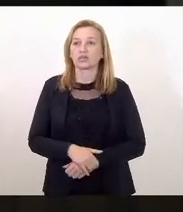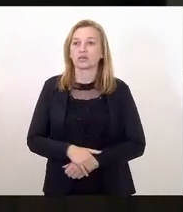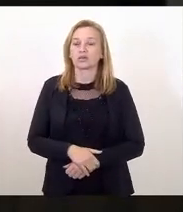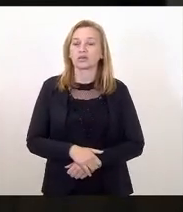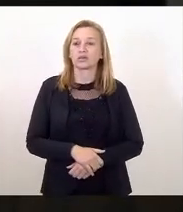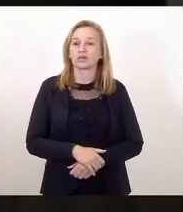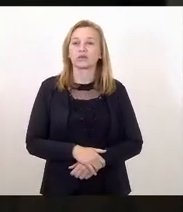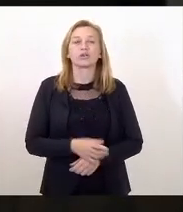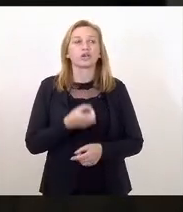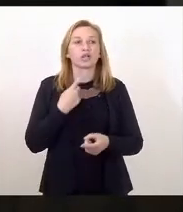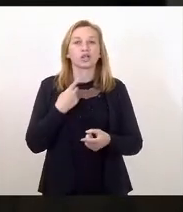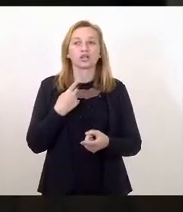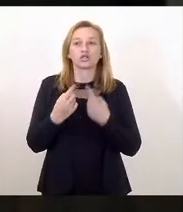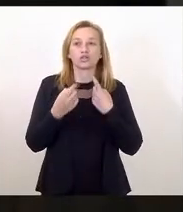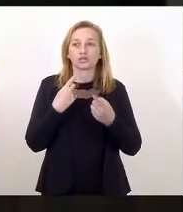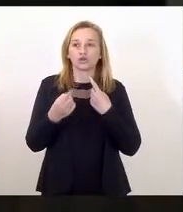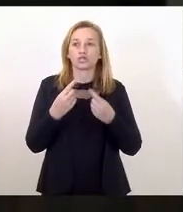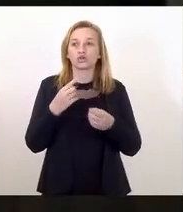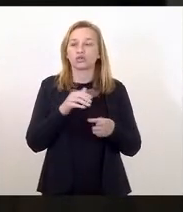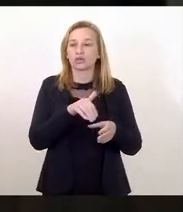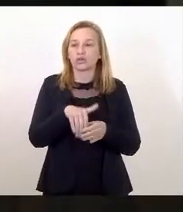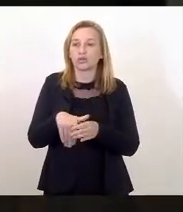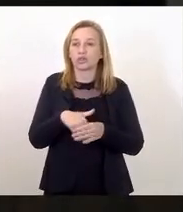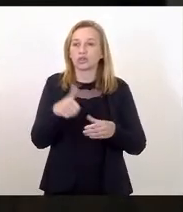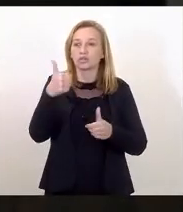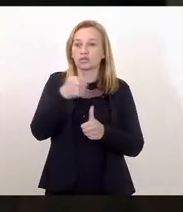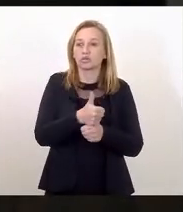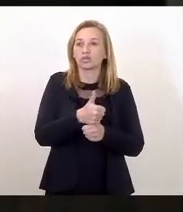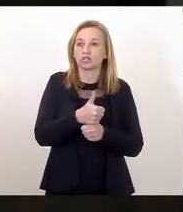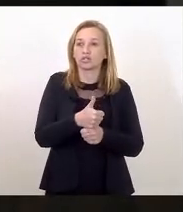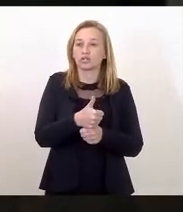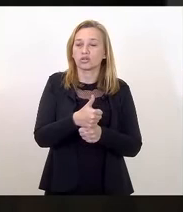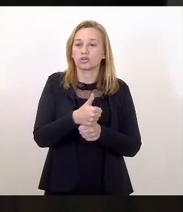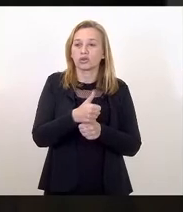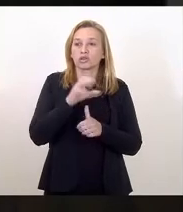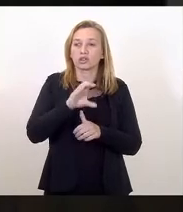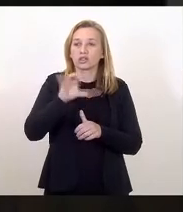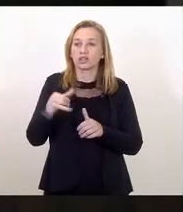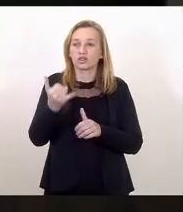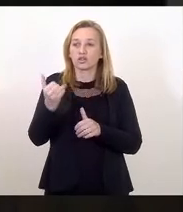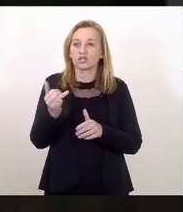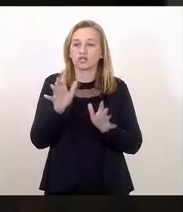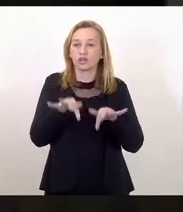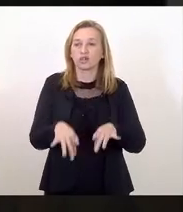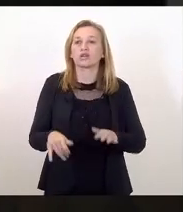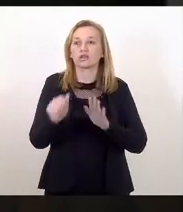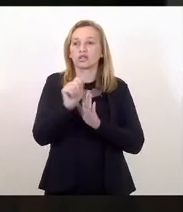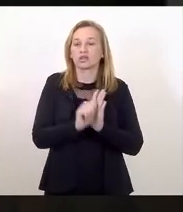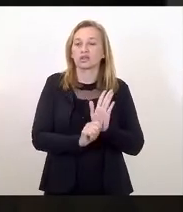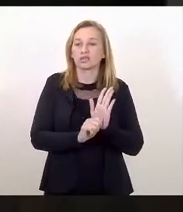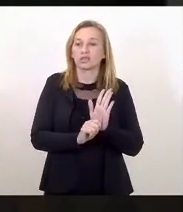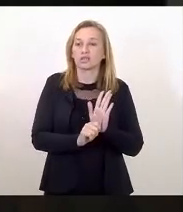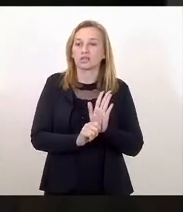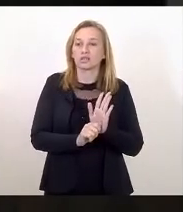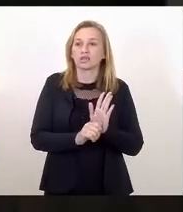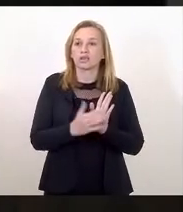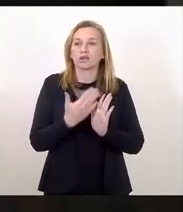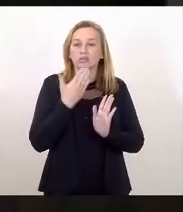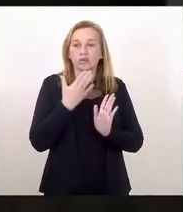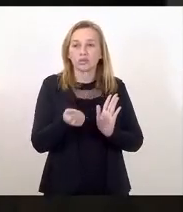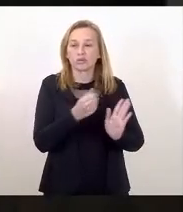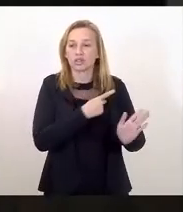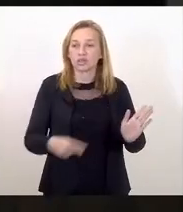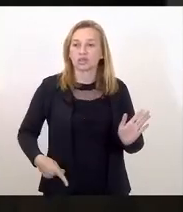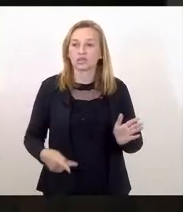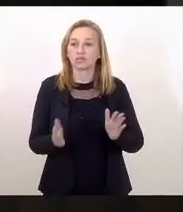Os pareceres emitidos em votação, substitutivo da CCJ, conforme a final de redação que a presidência defere. Senhores que